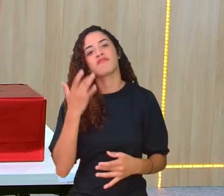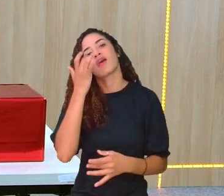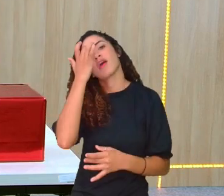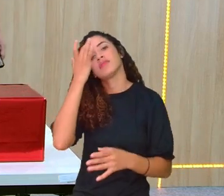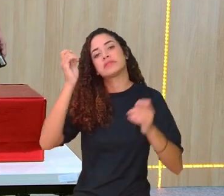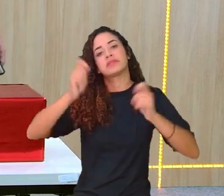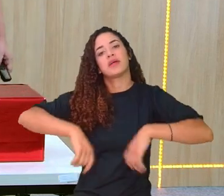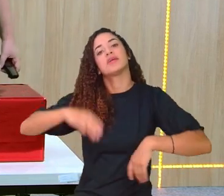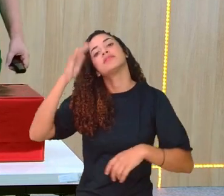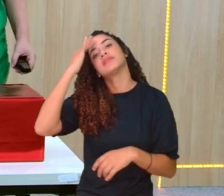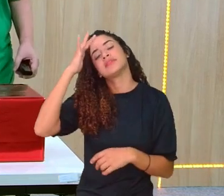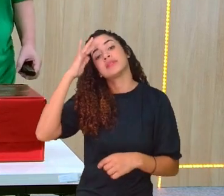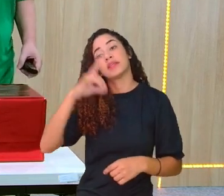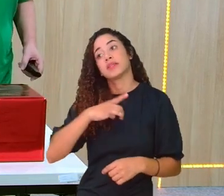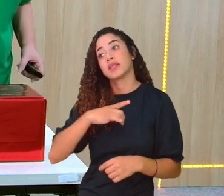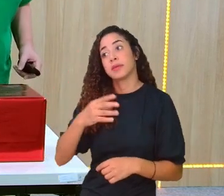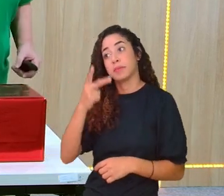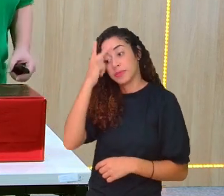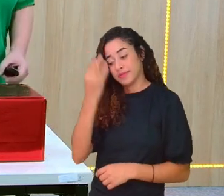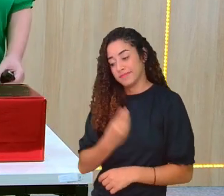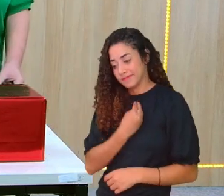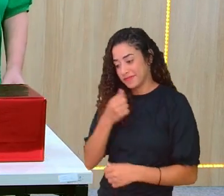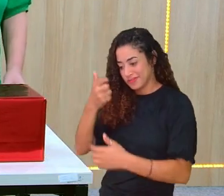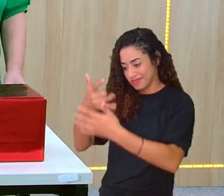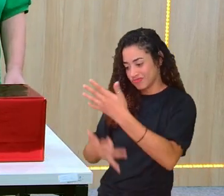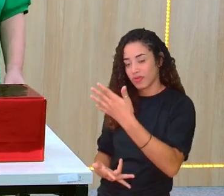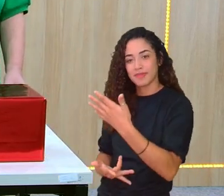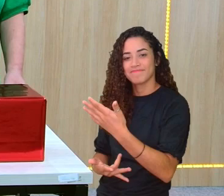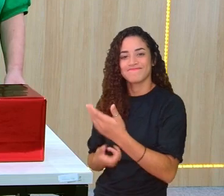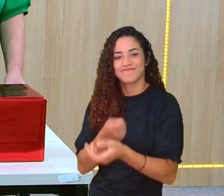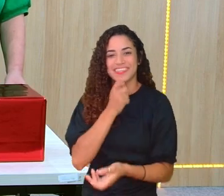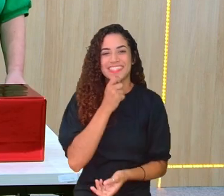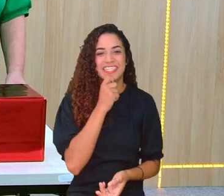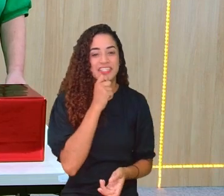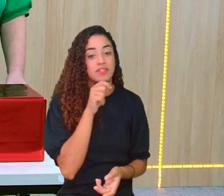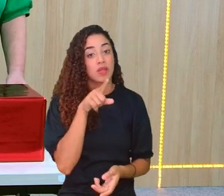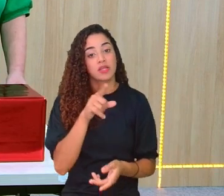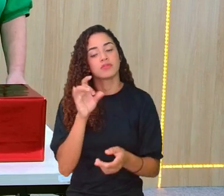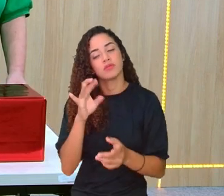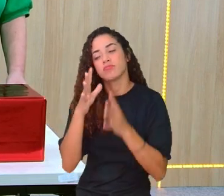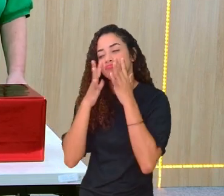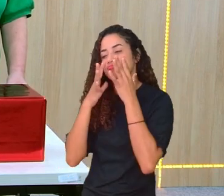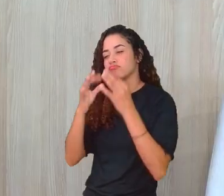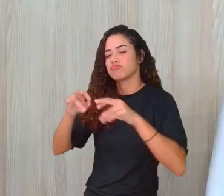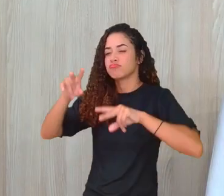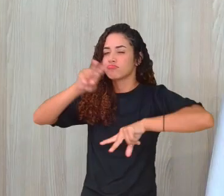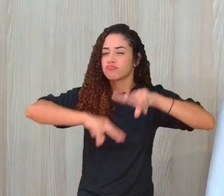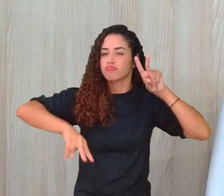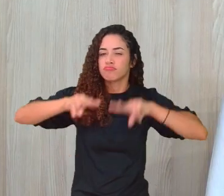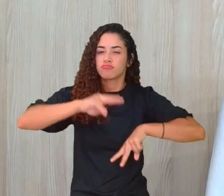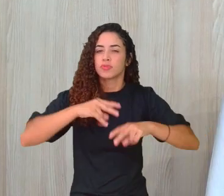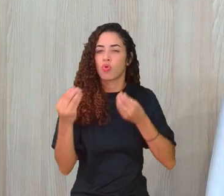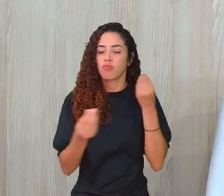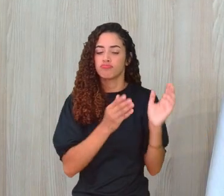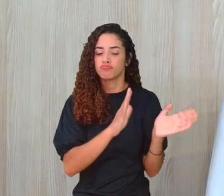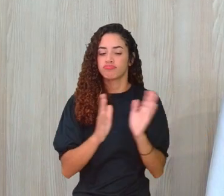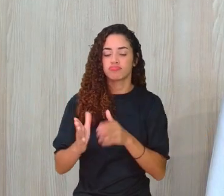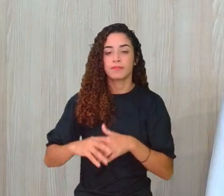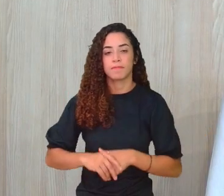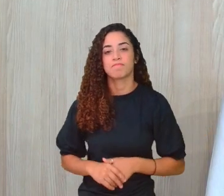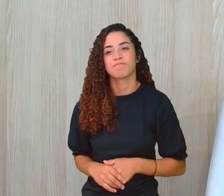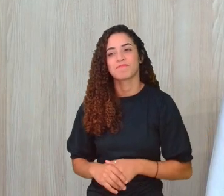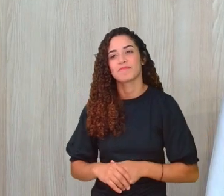entenderem. Tem alguém aí no chat perguntando alguma coisa? Por enquanto não, estão atentos, só aqui observando passo a passo.